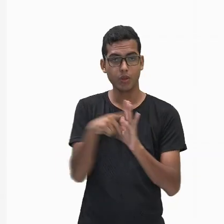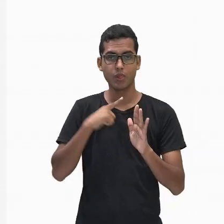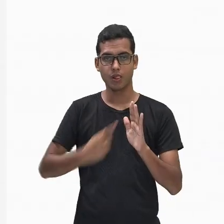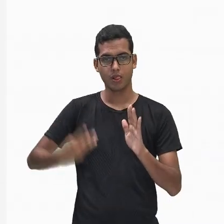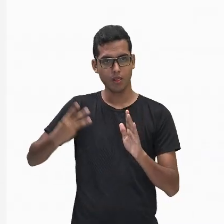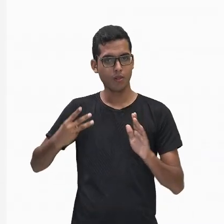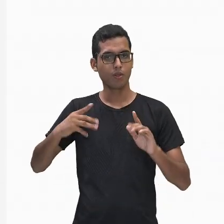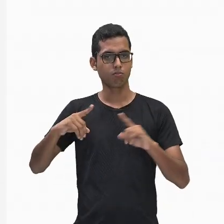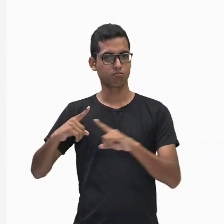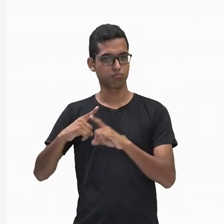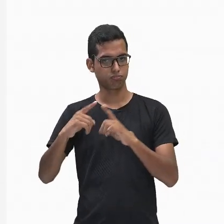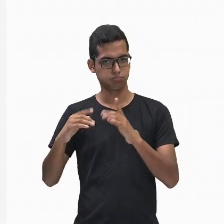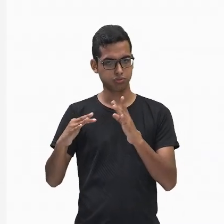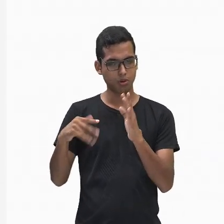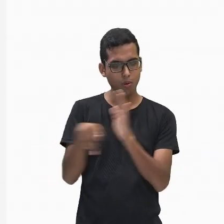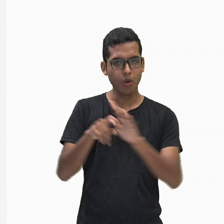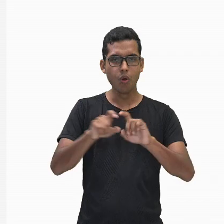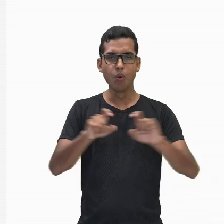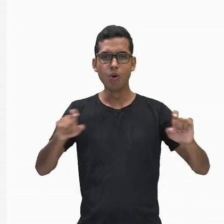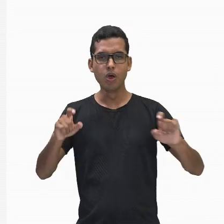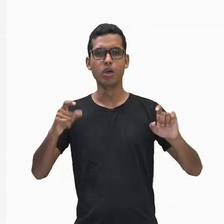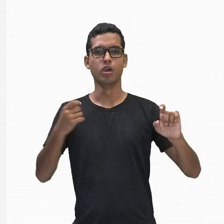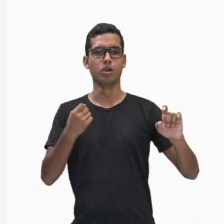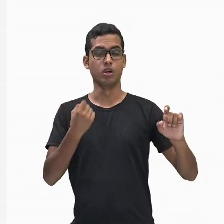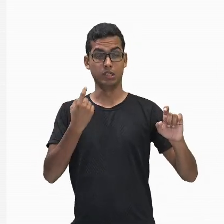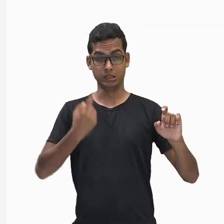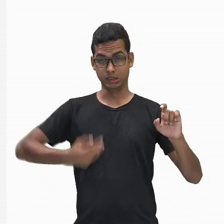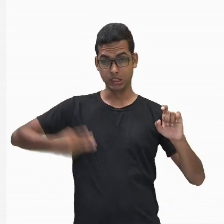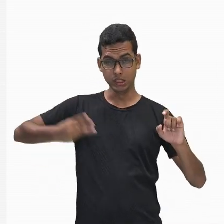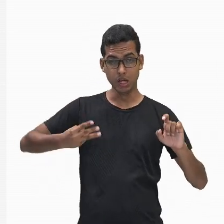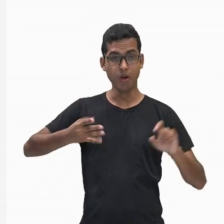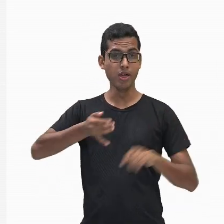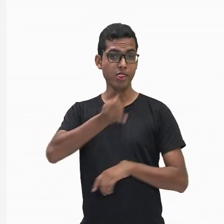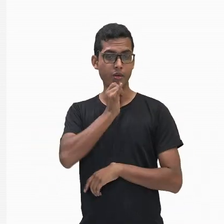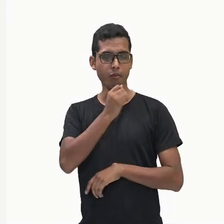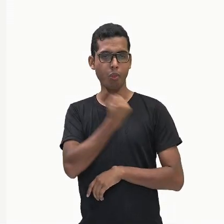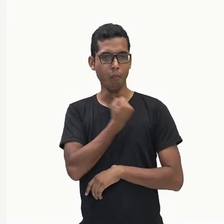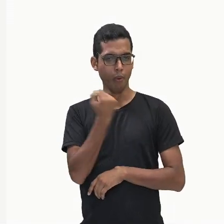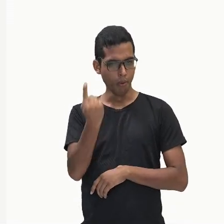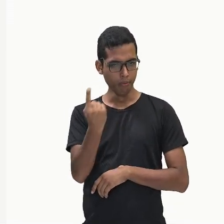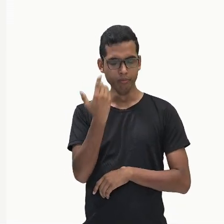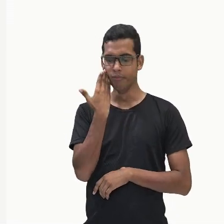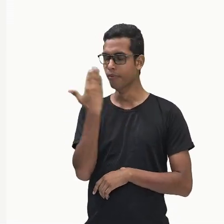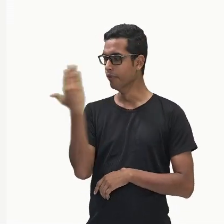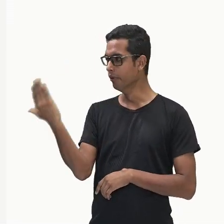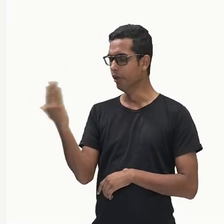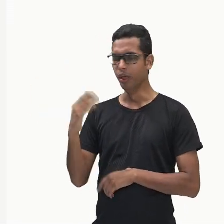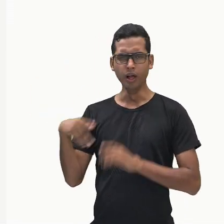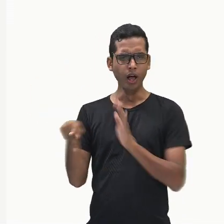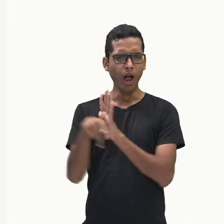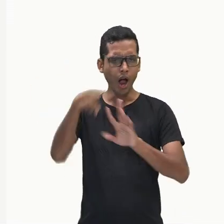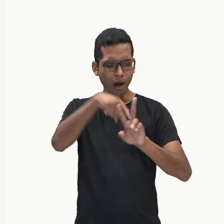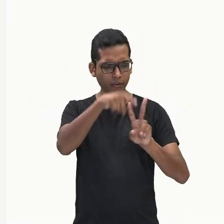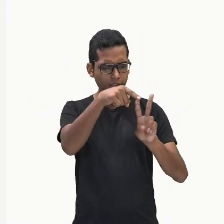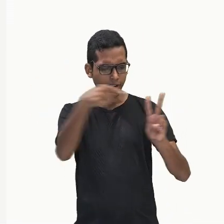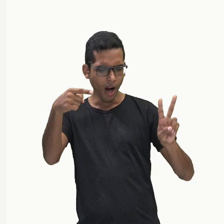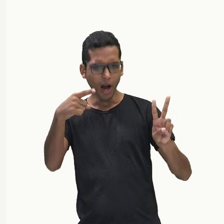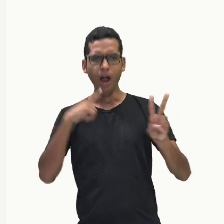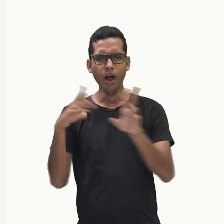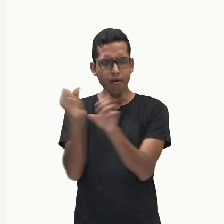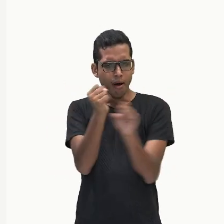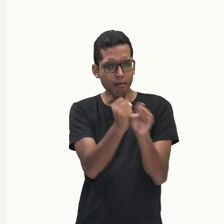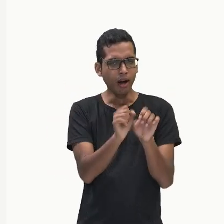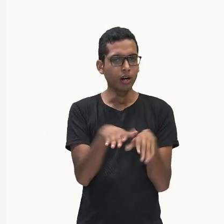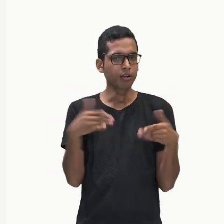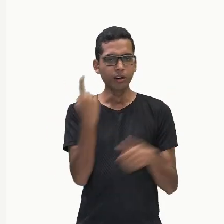comigo. Estou falando aí do exemplo 1, tá? Nós vamos calcular as raízes dessa função aí, ó,